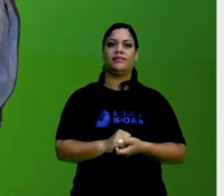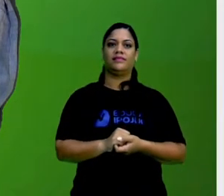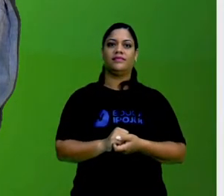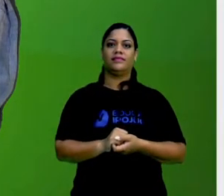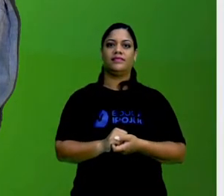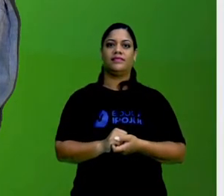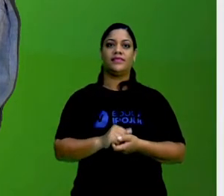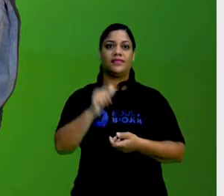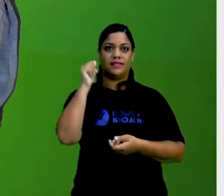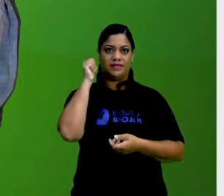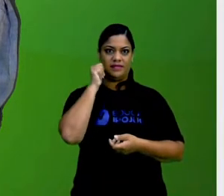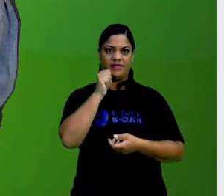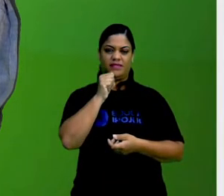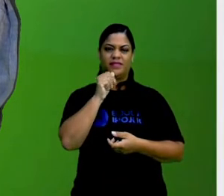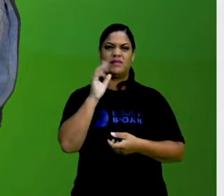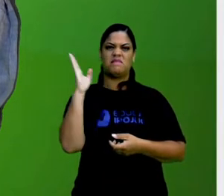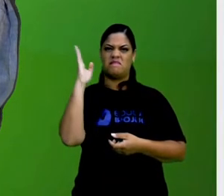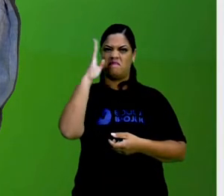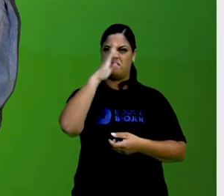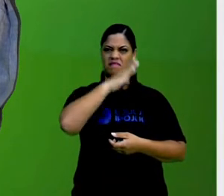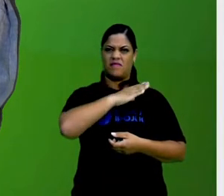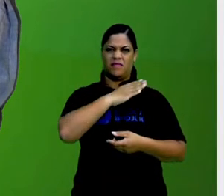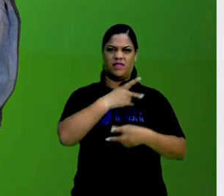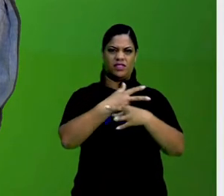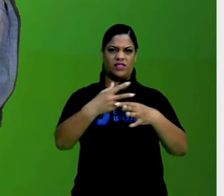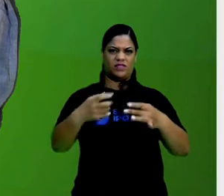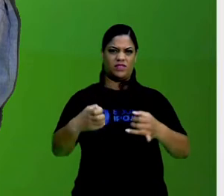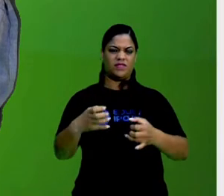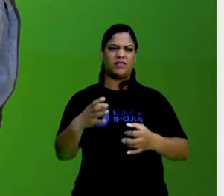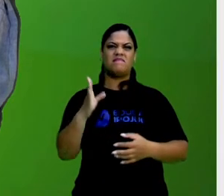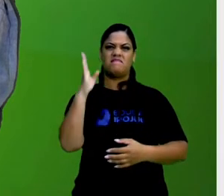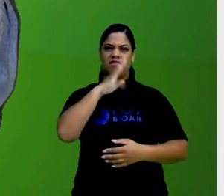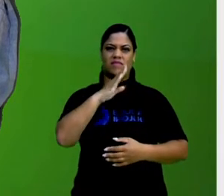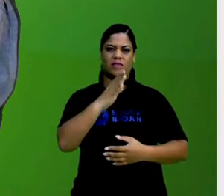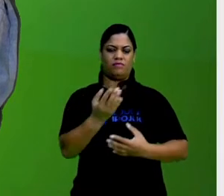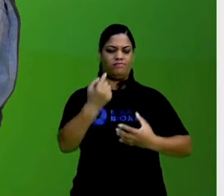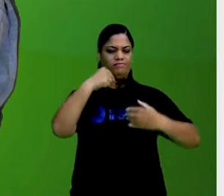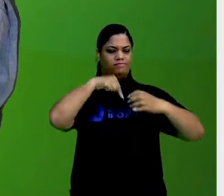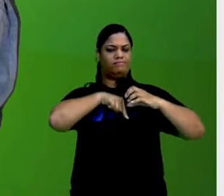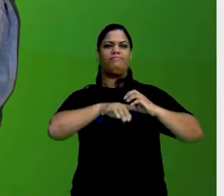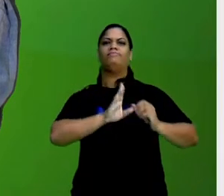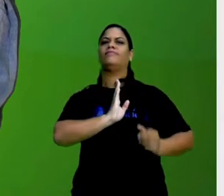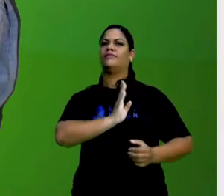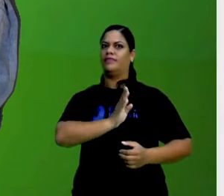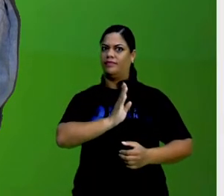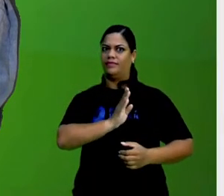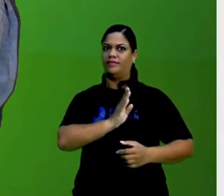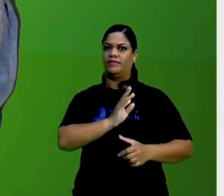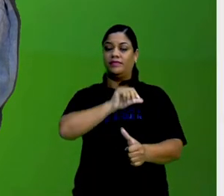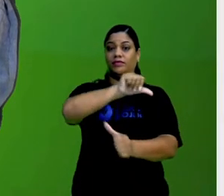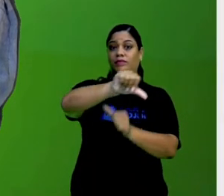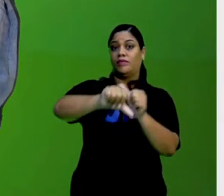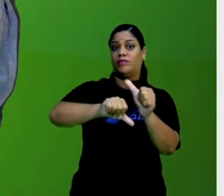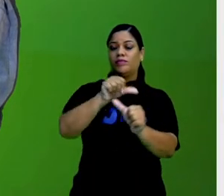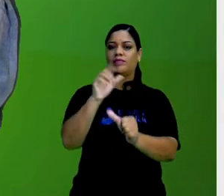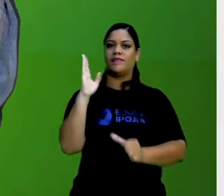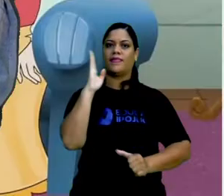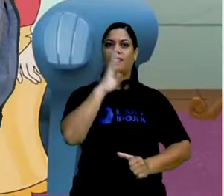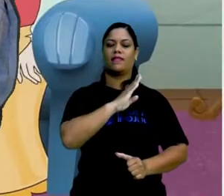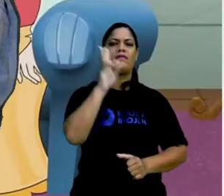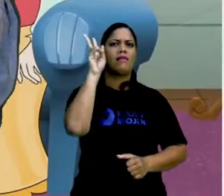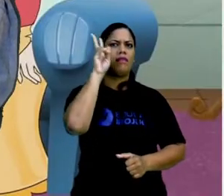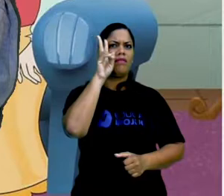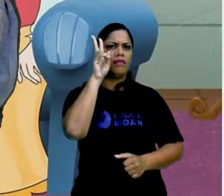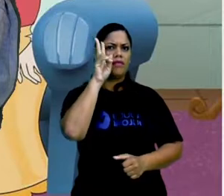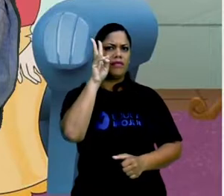a bruxa má e colocou aquelas coisas ruins no coração dela. Por isso que ela tinha ficado tão má. Então ela